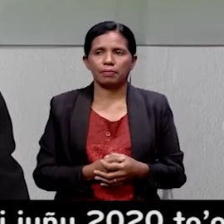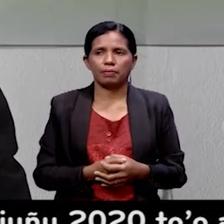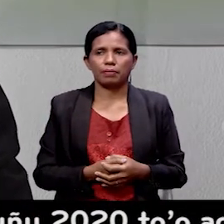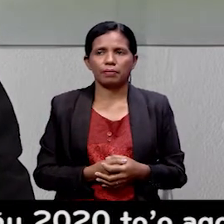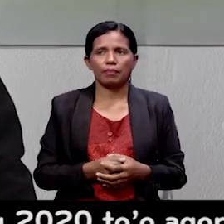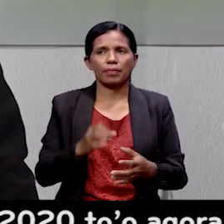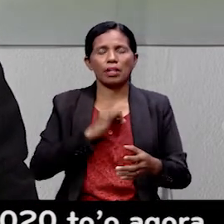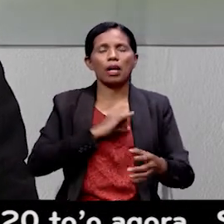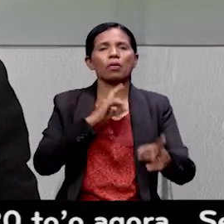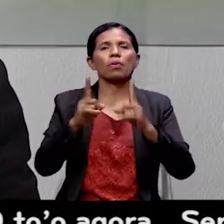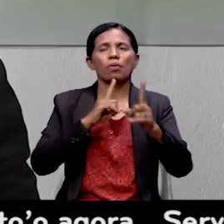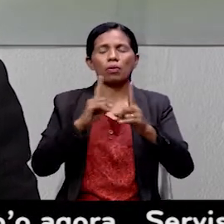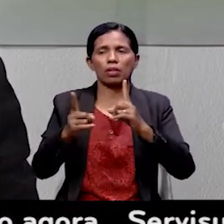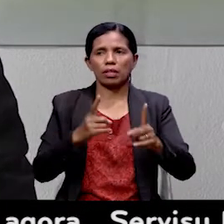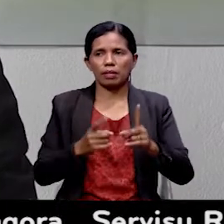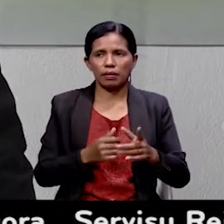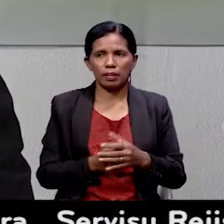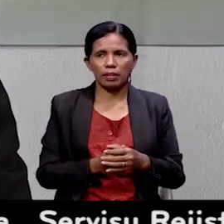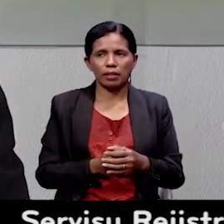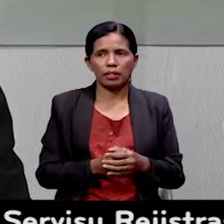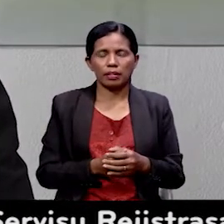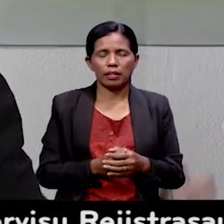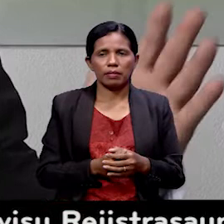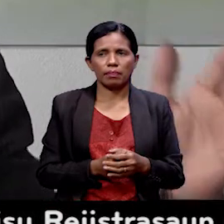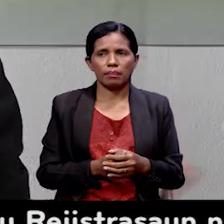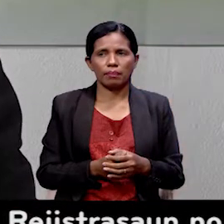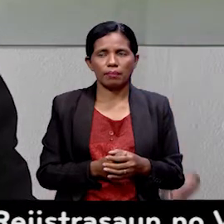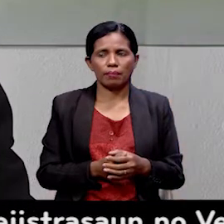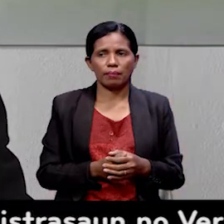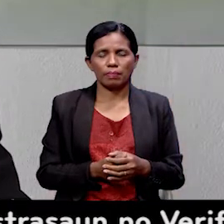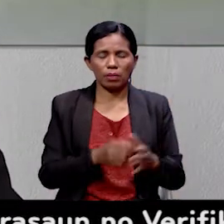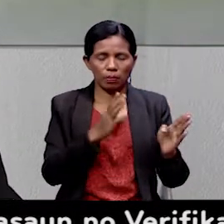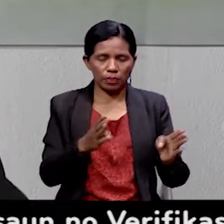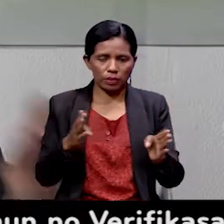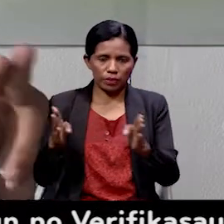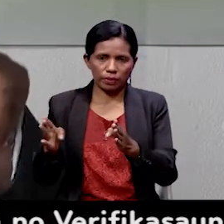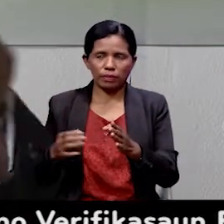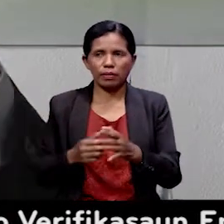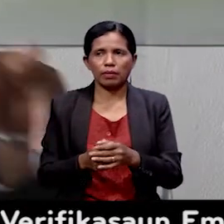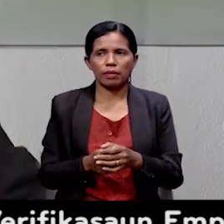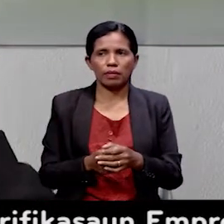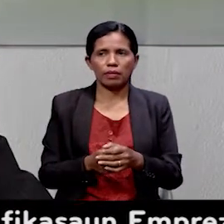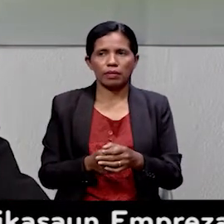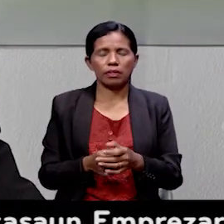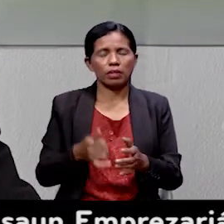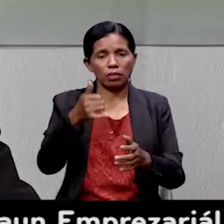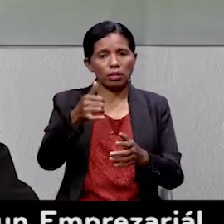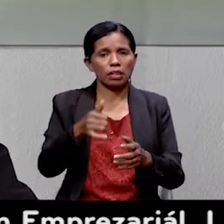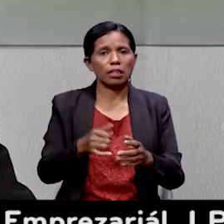Há um colhendo, né? Síntese ba processo, né? Cada que se toa e opção rua.